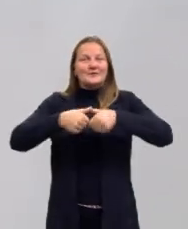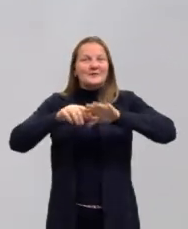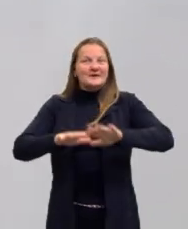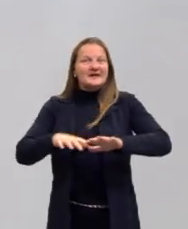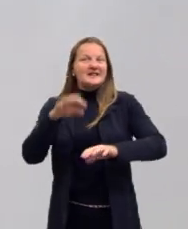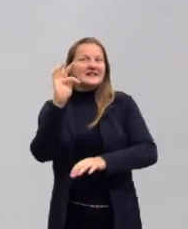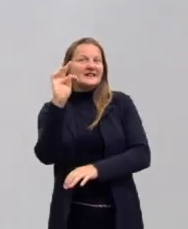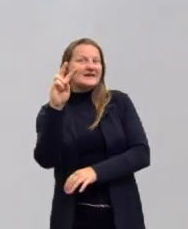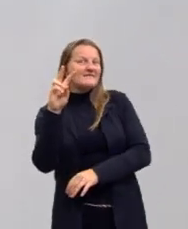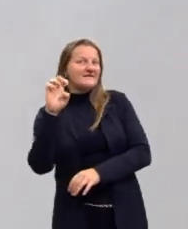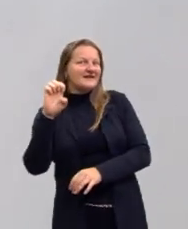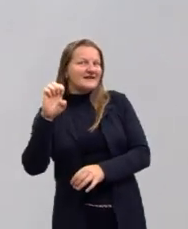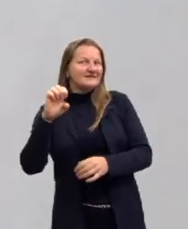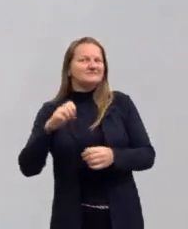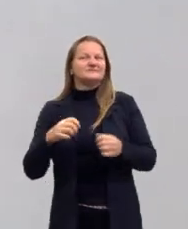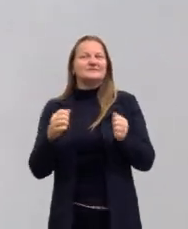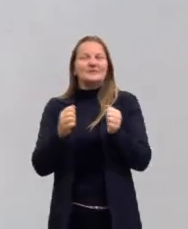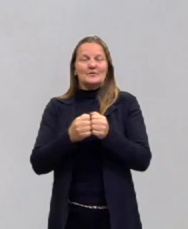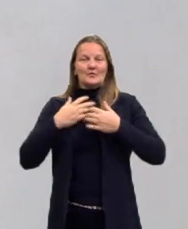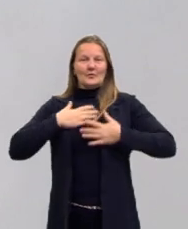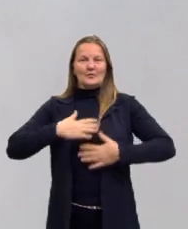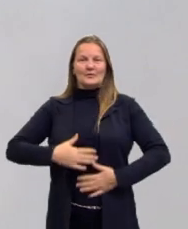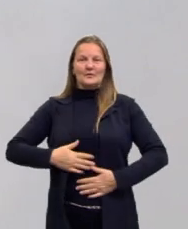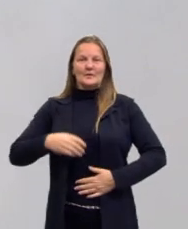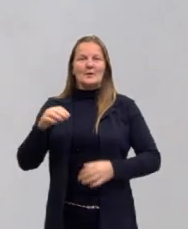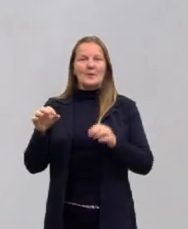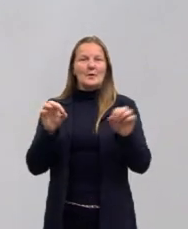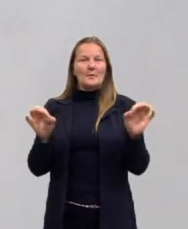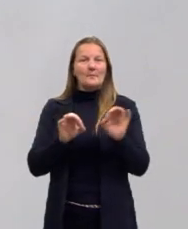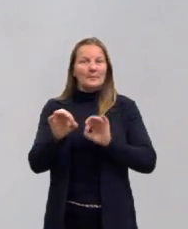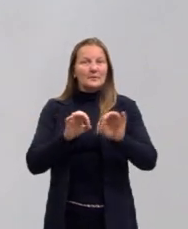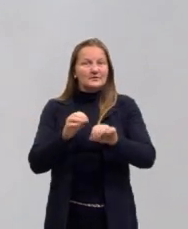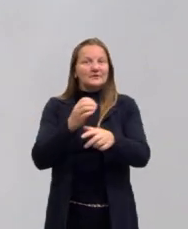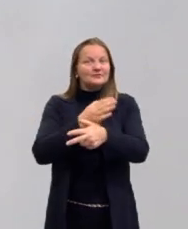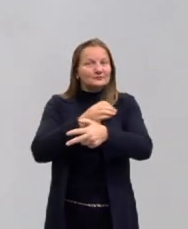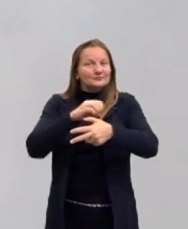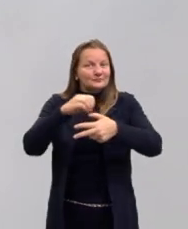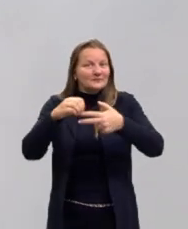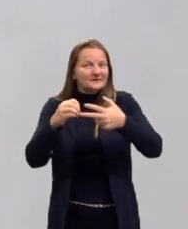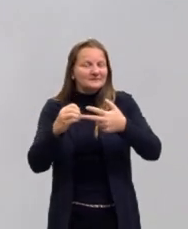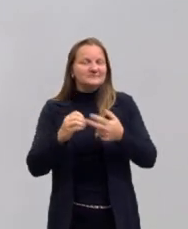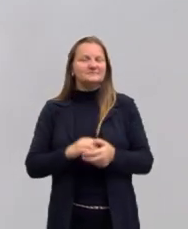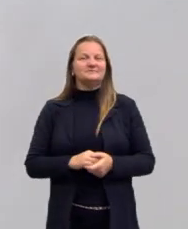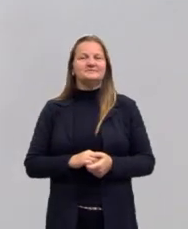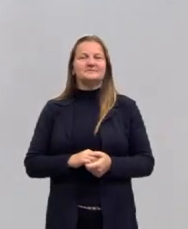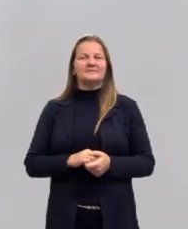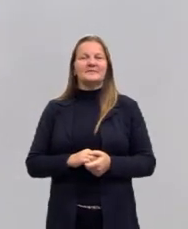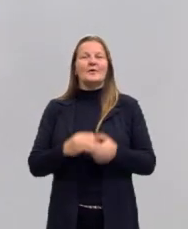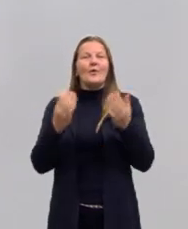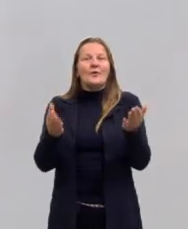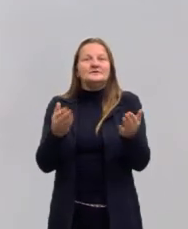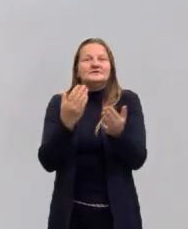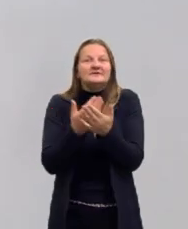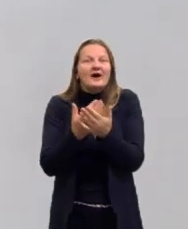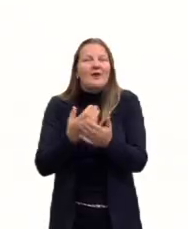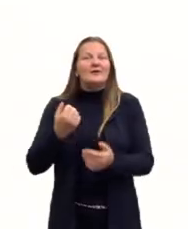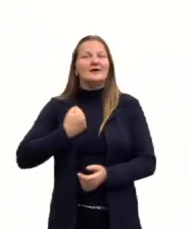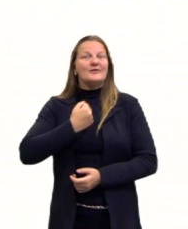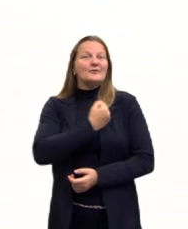nos estúdios da TV com a camiseta do projeto e chegamos hoje a nossa aula de número